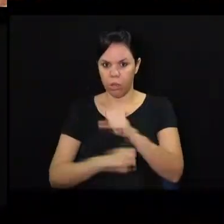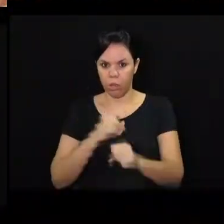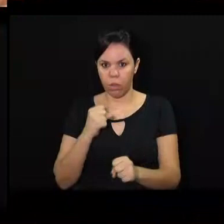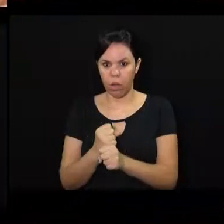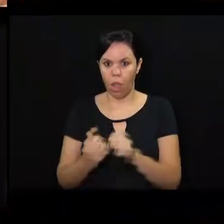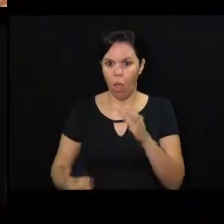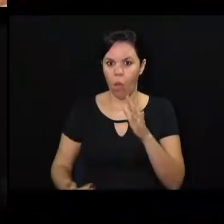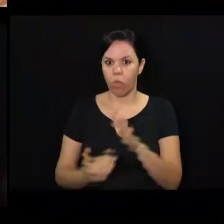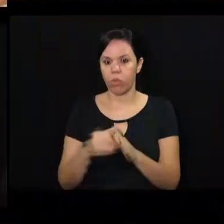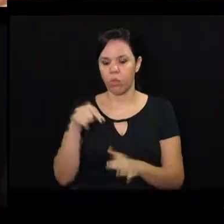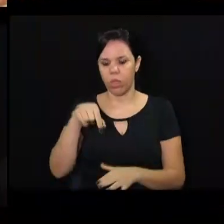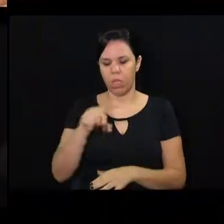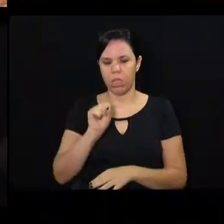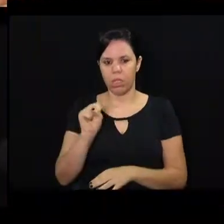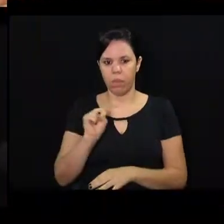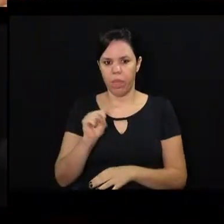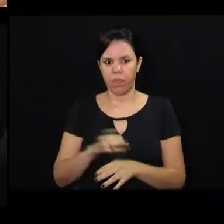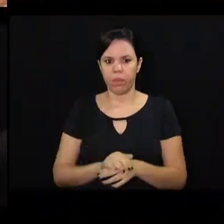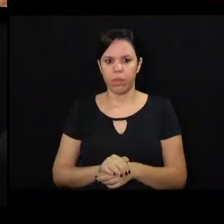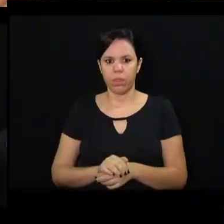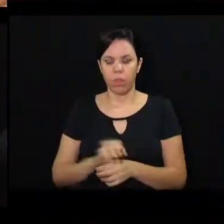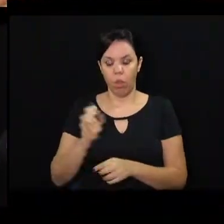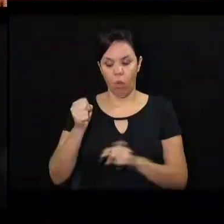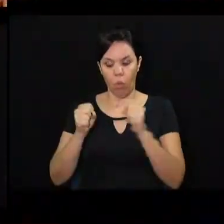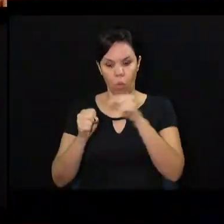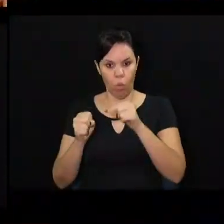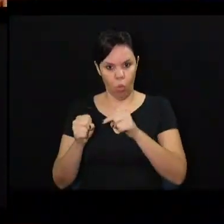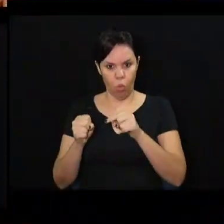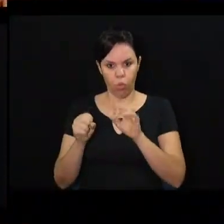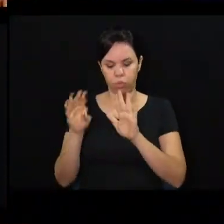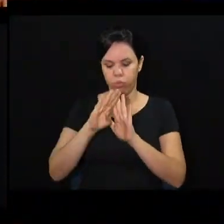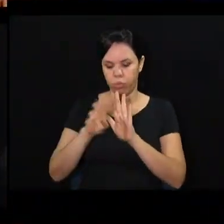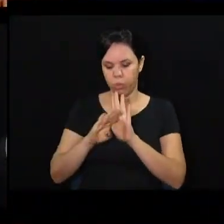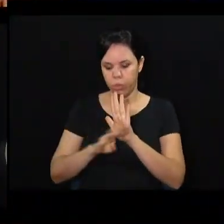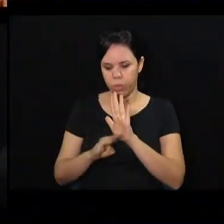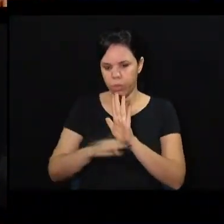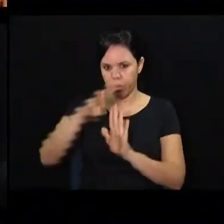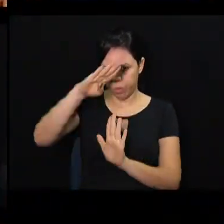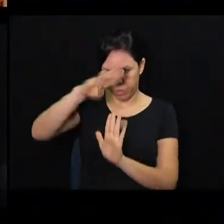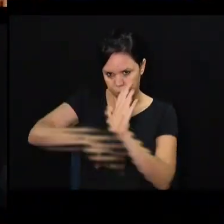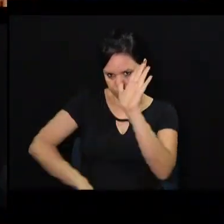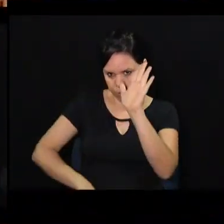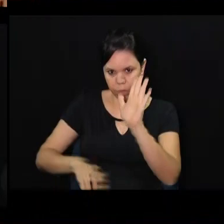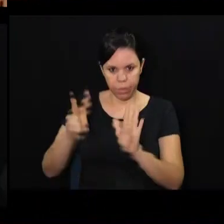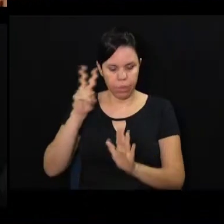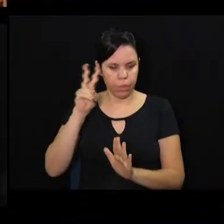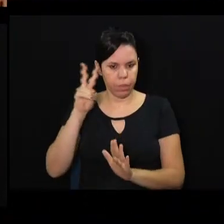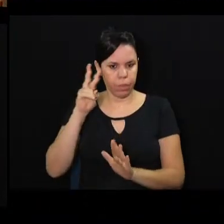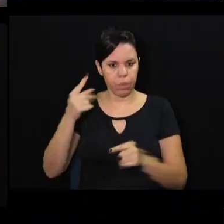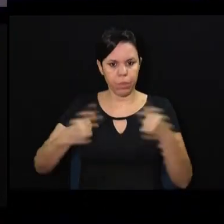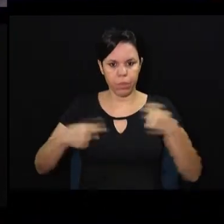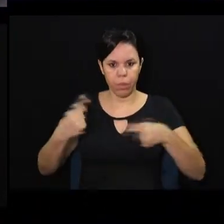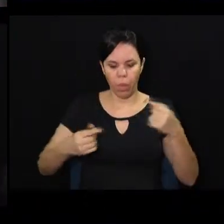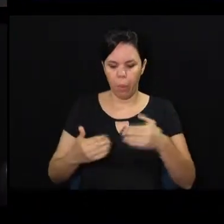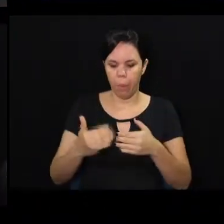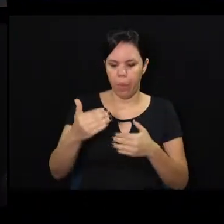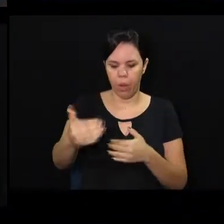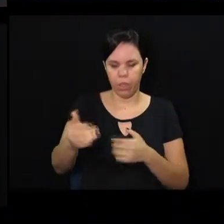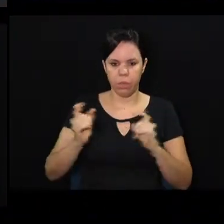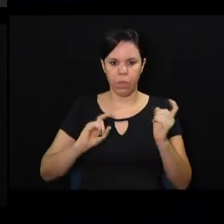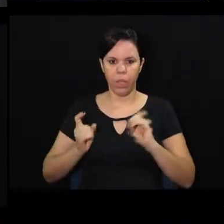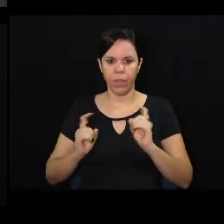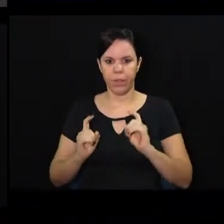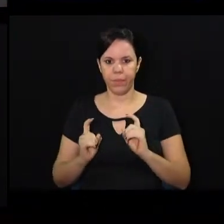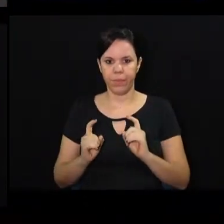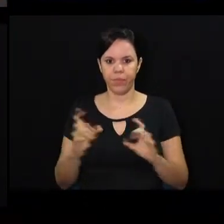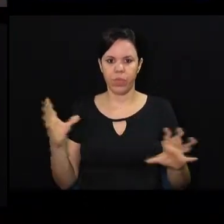última deste semestre. Os outros 8 itens previstos na pauta desta segunda-feira também serão discutidos na próxima reunião, devendo